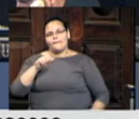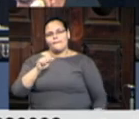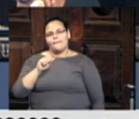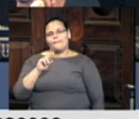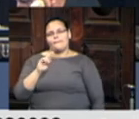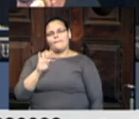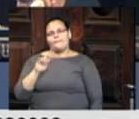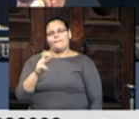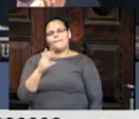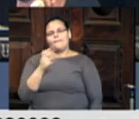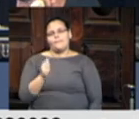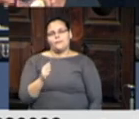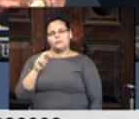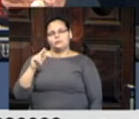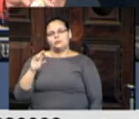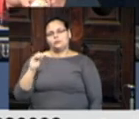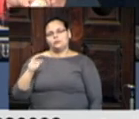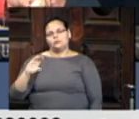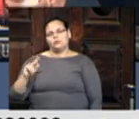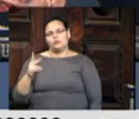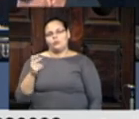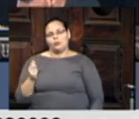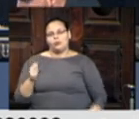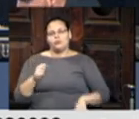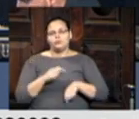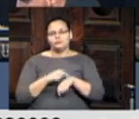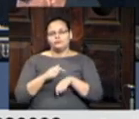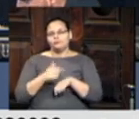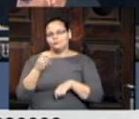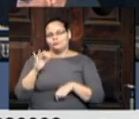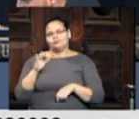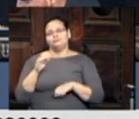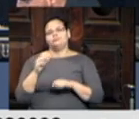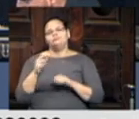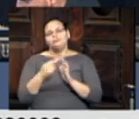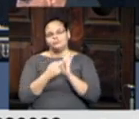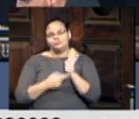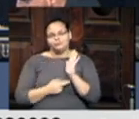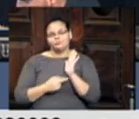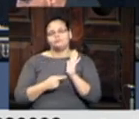Vossa Excelência dispõe de 10 minutos no tempo regimental.